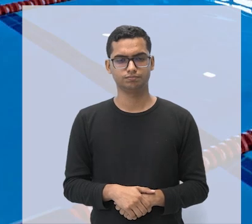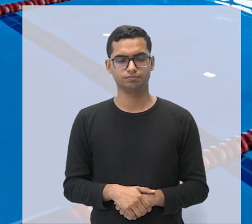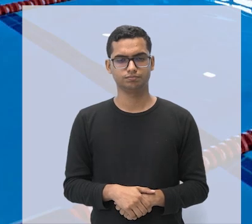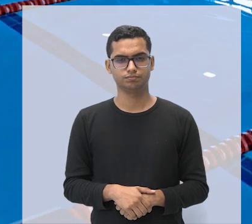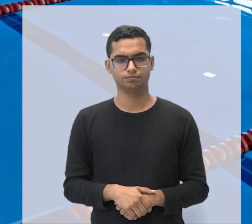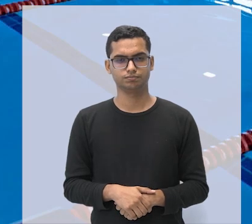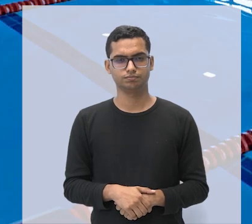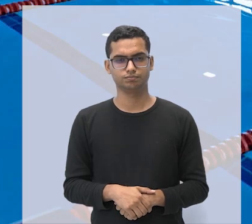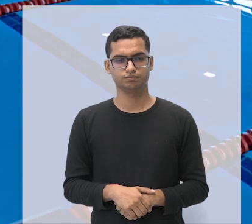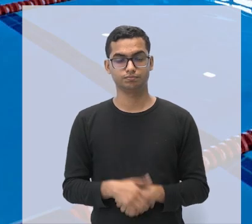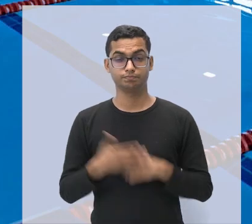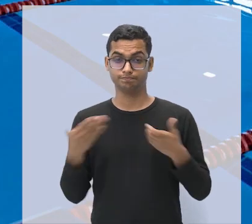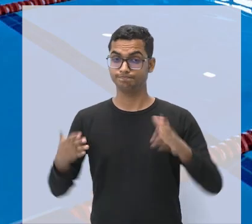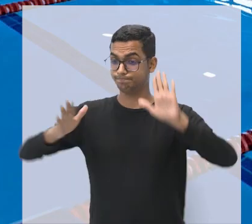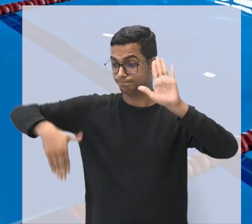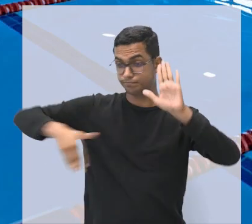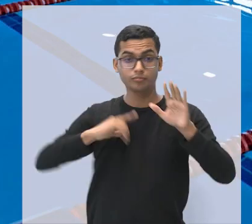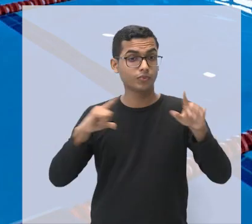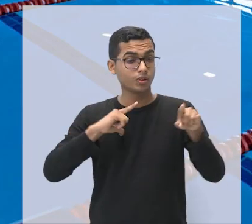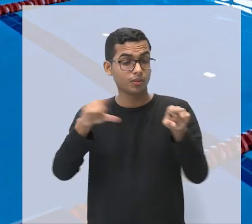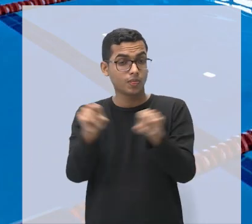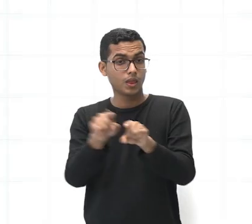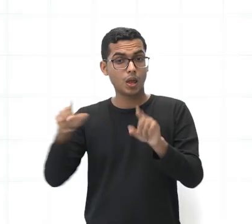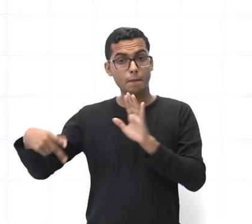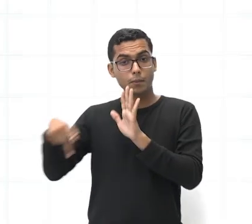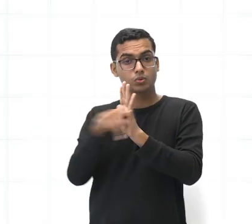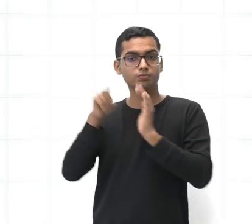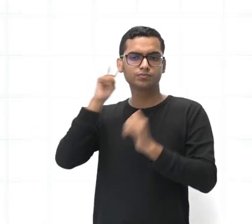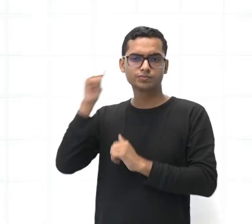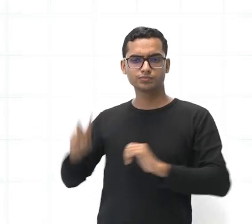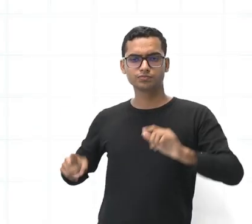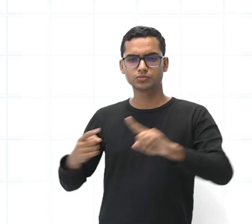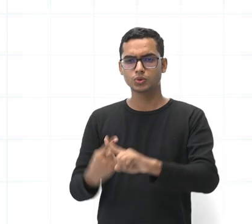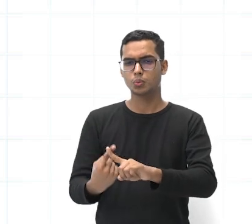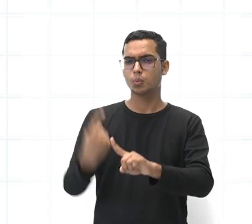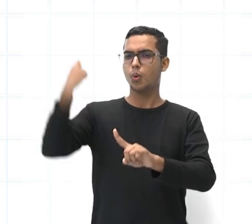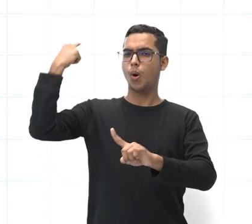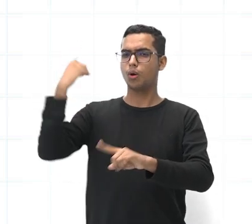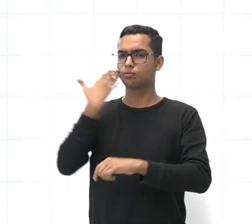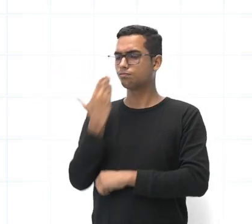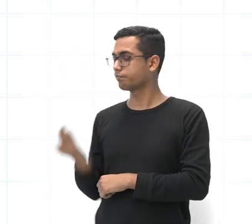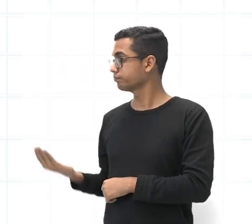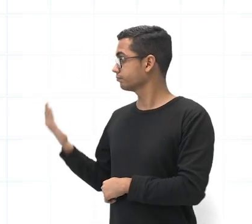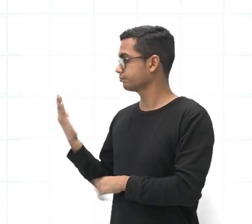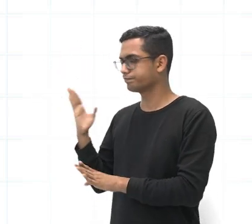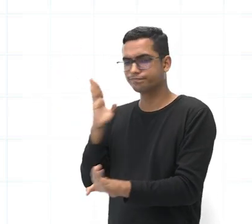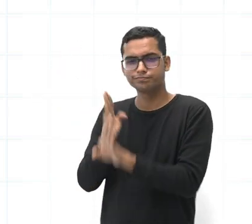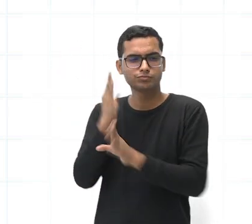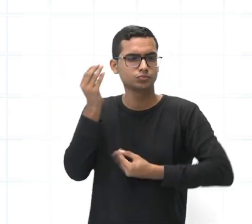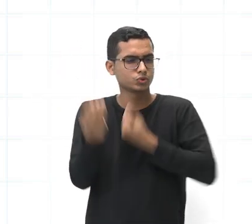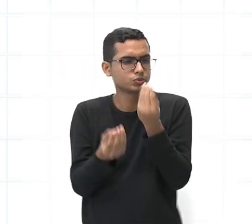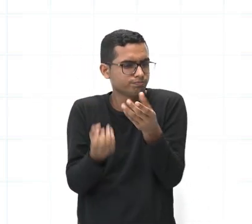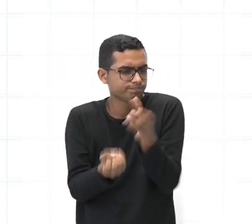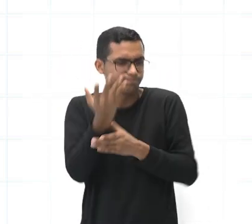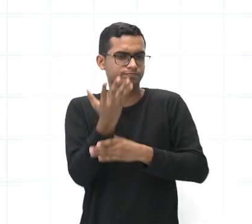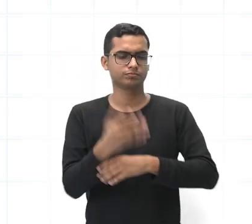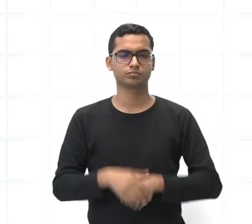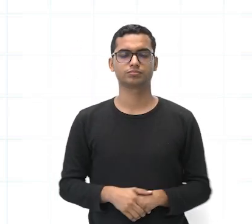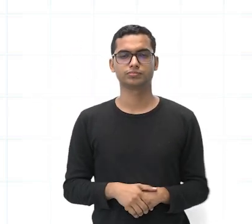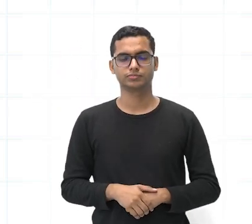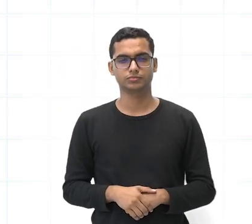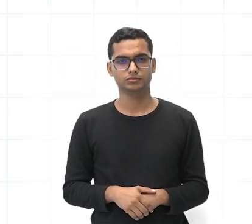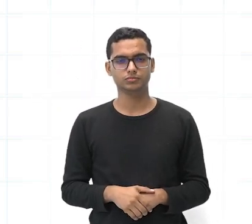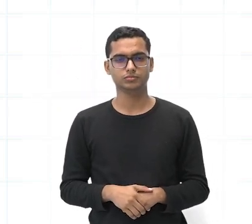outros esportes, a natação também tem a sua história. Vamos descobrir um pouquinho como foi que a natação surgiu?